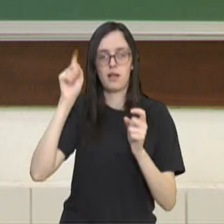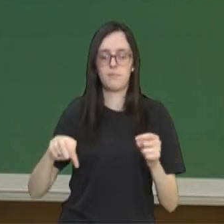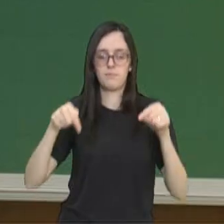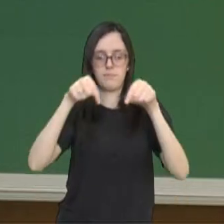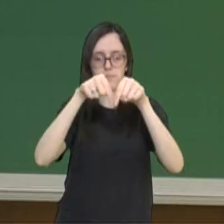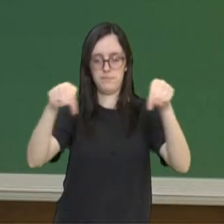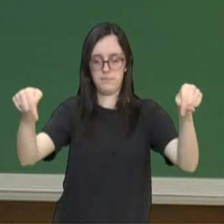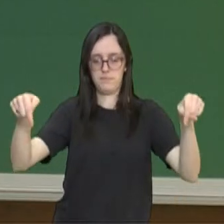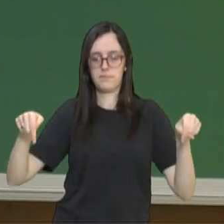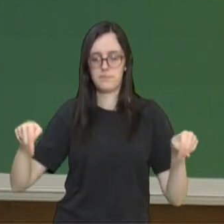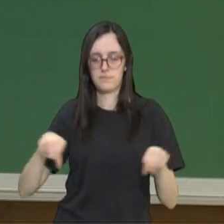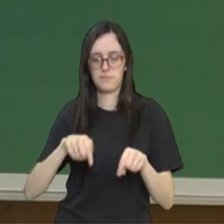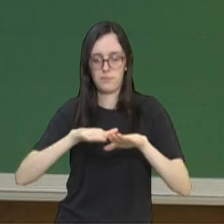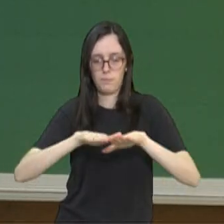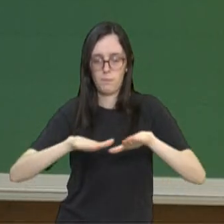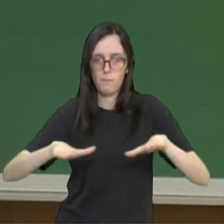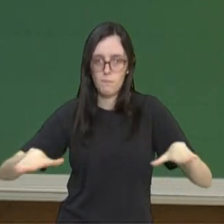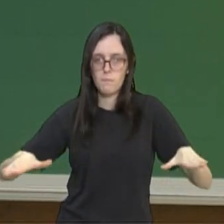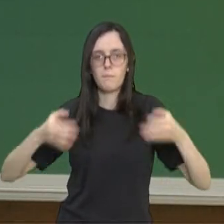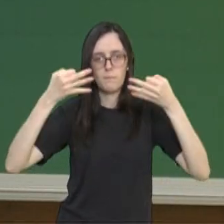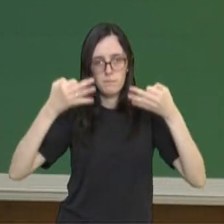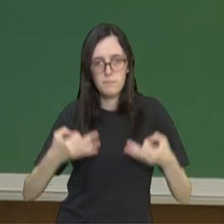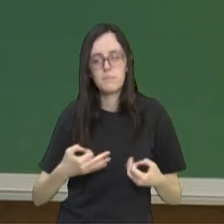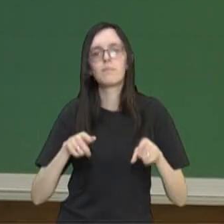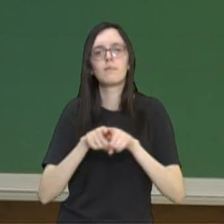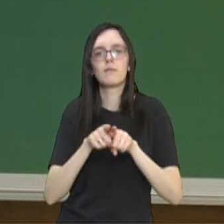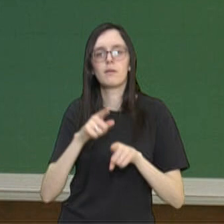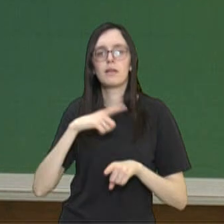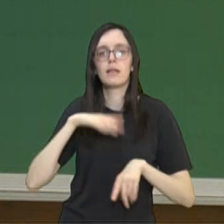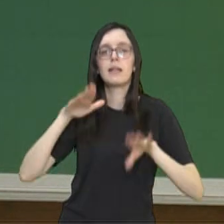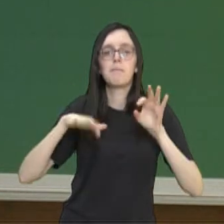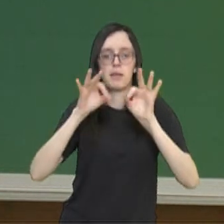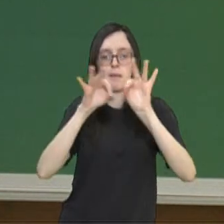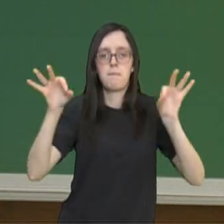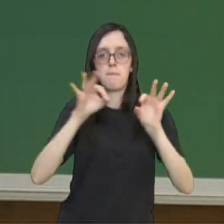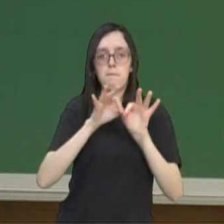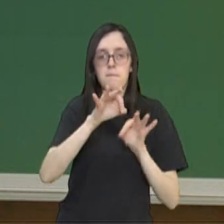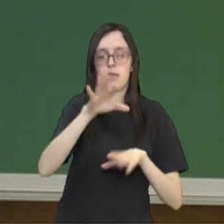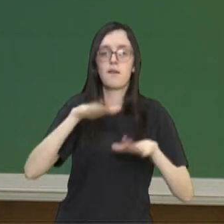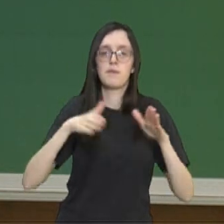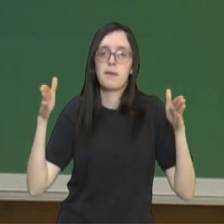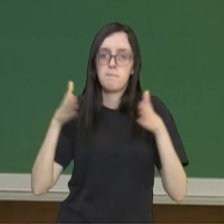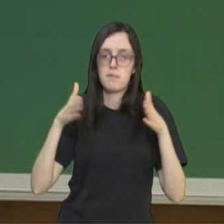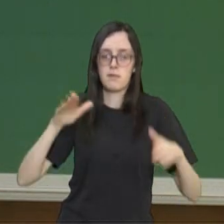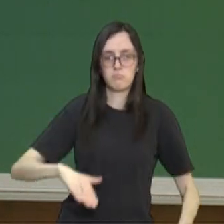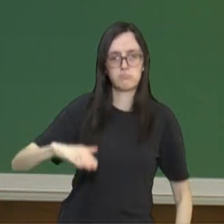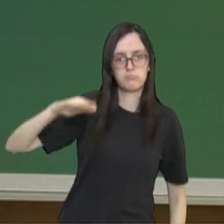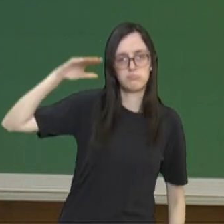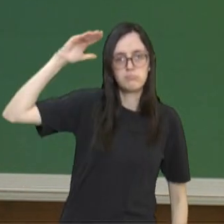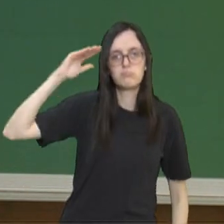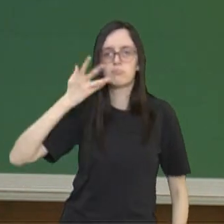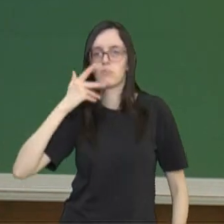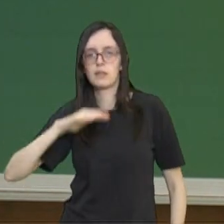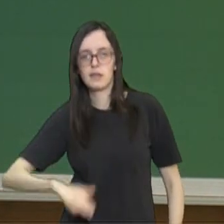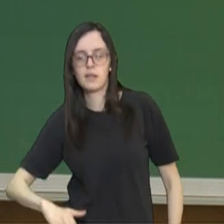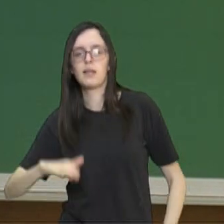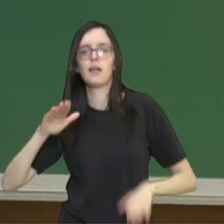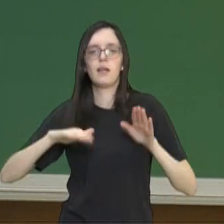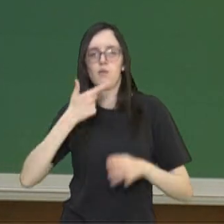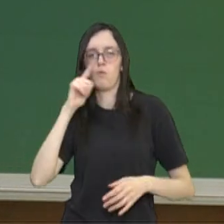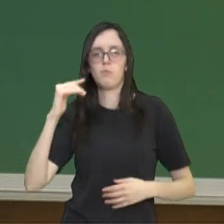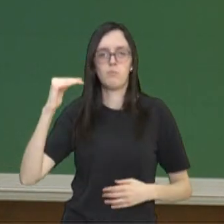como reservas. Então esse é o limite, né? O banco de reservas tem essa limitação, porque senão, né, o que acontece com os